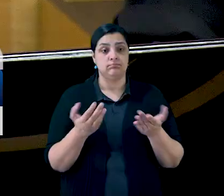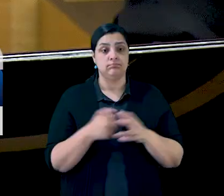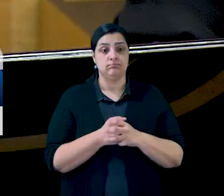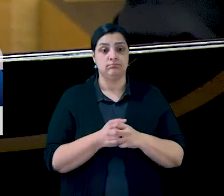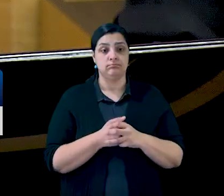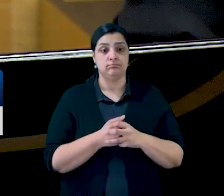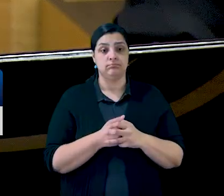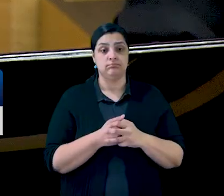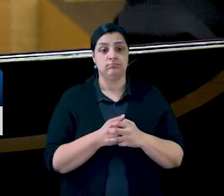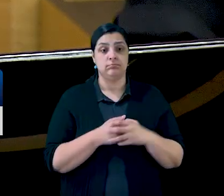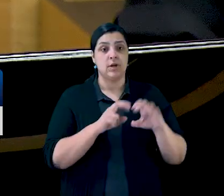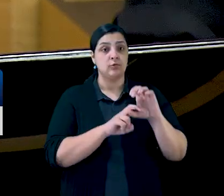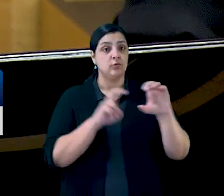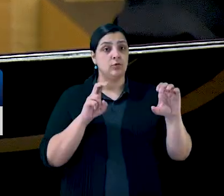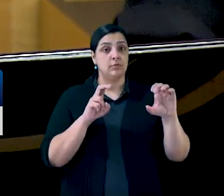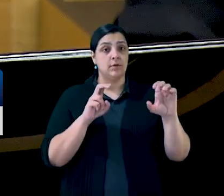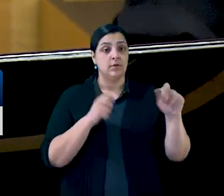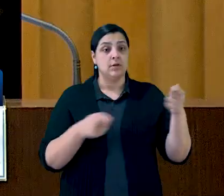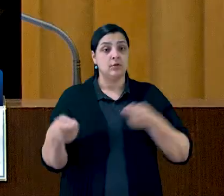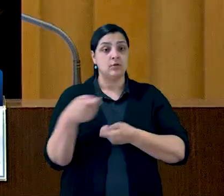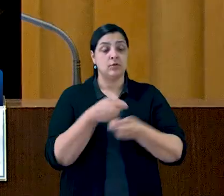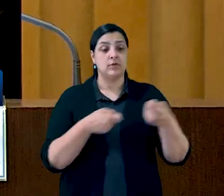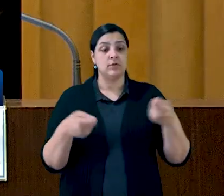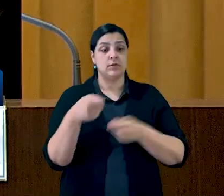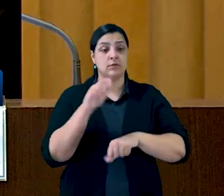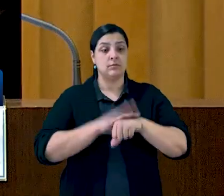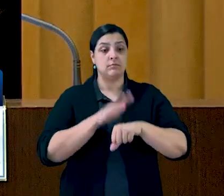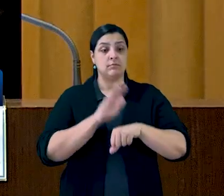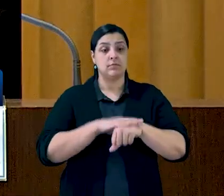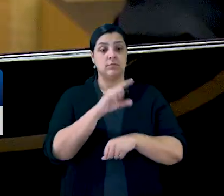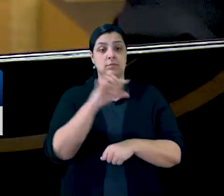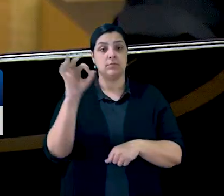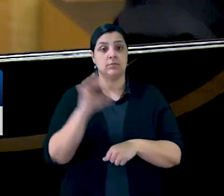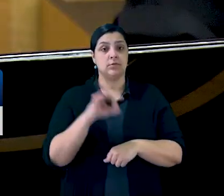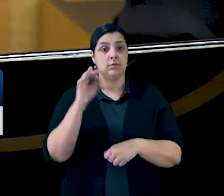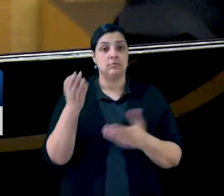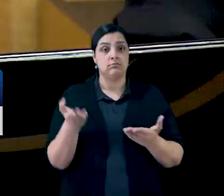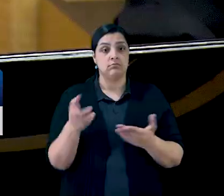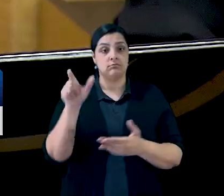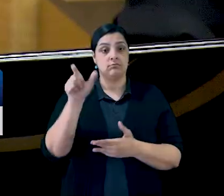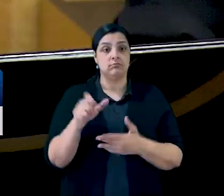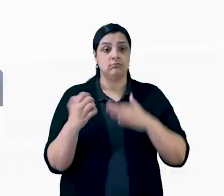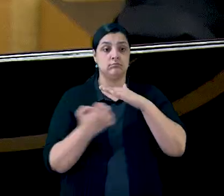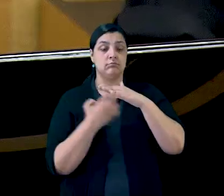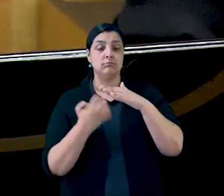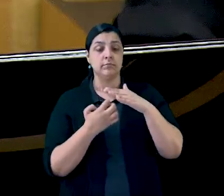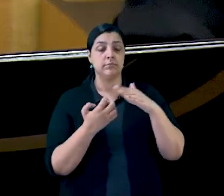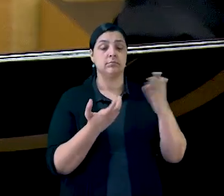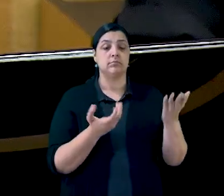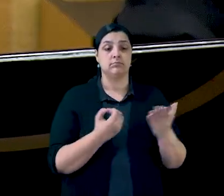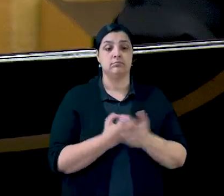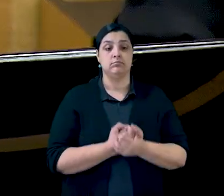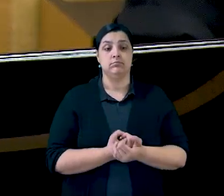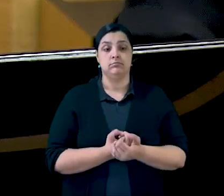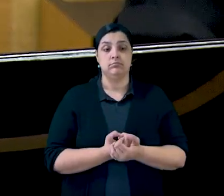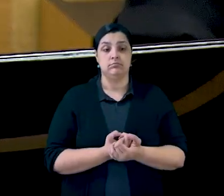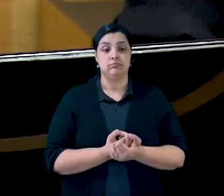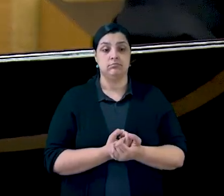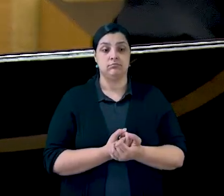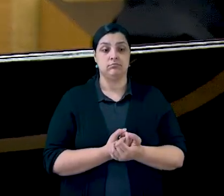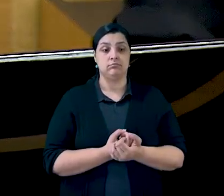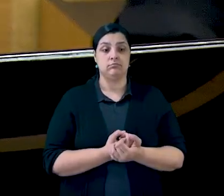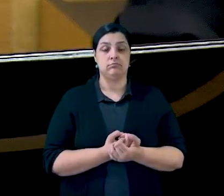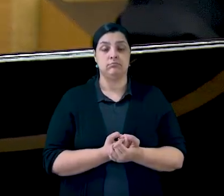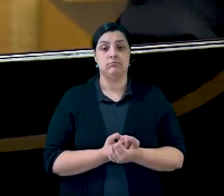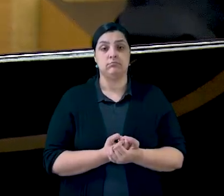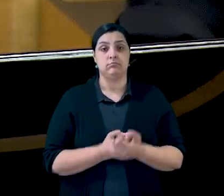da autonomia negocial, exercitada em sua plenitude pelos empregadores. E